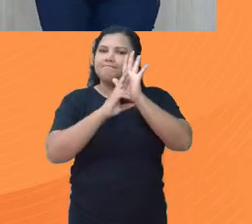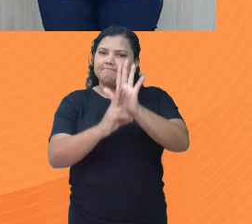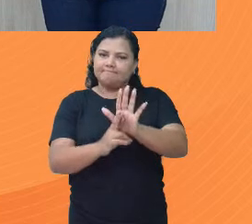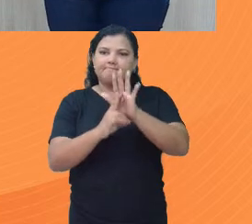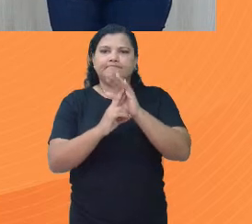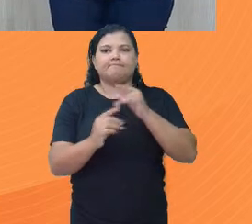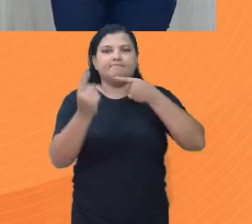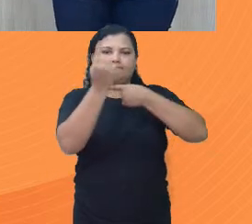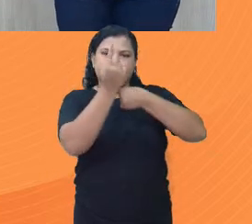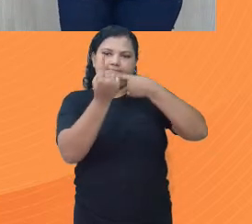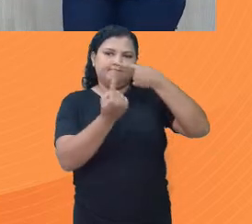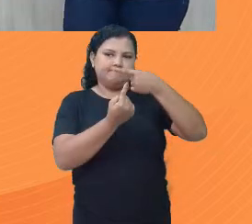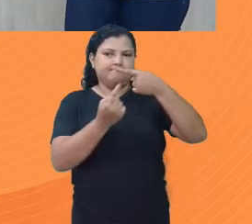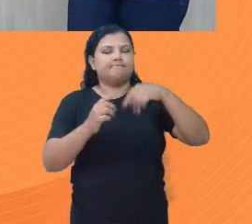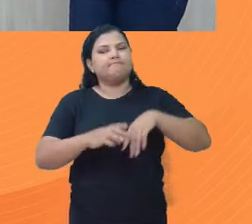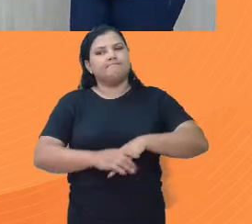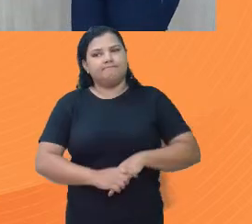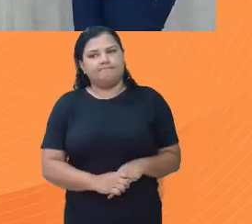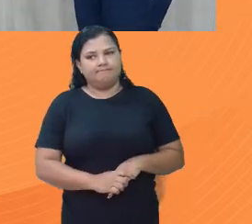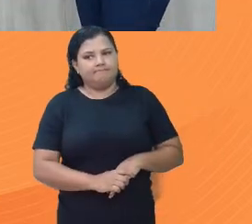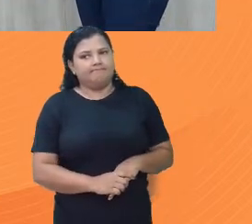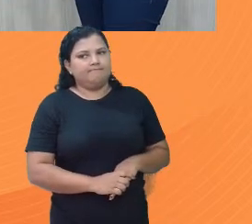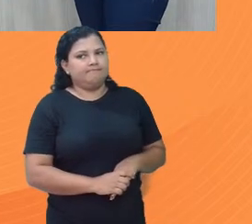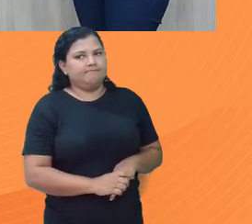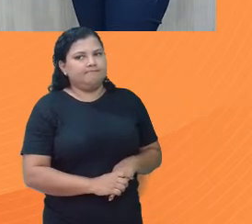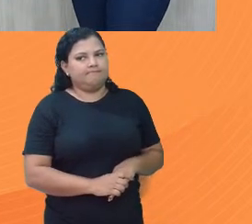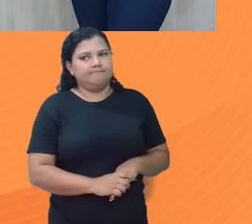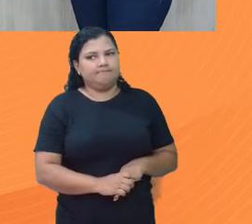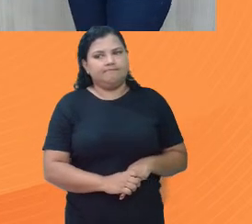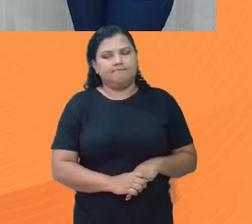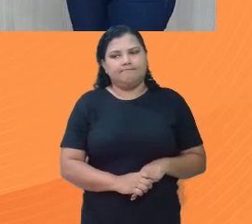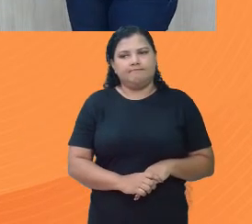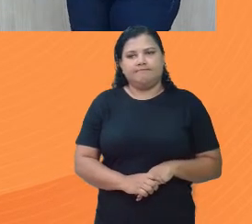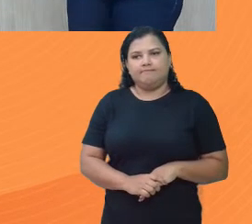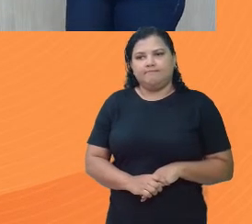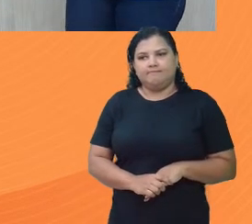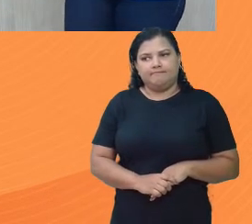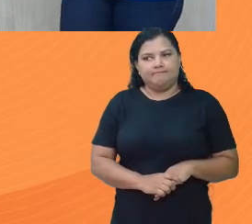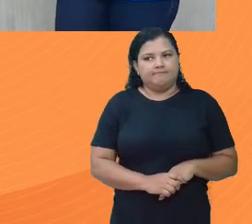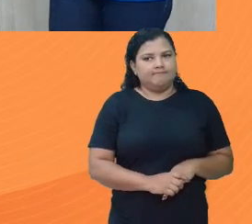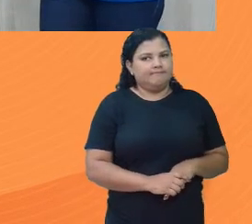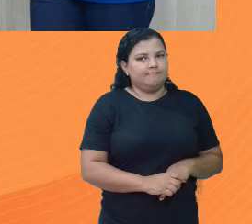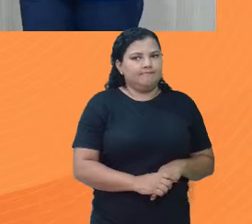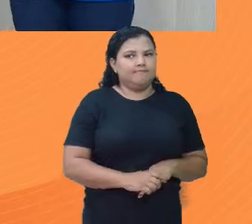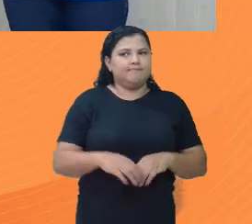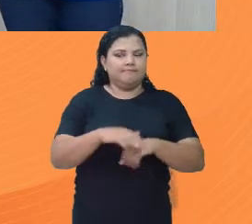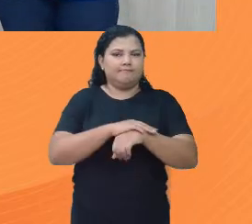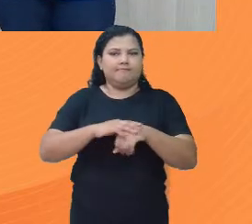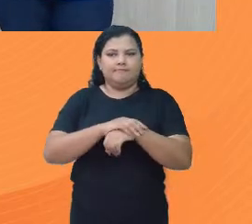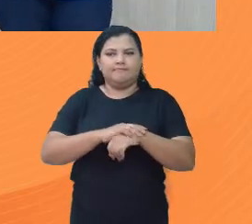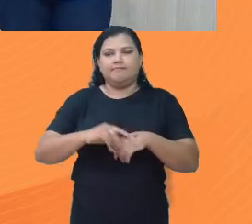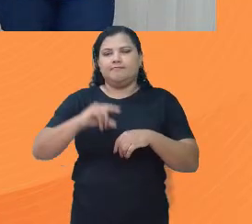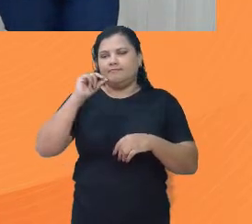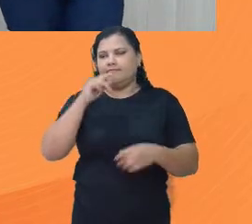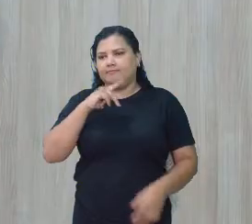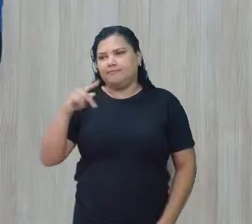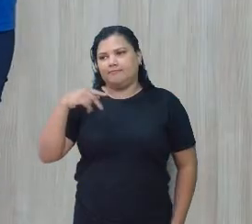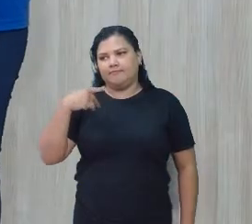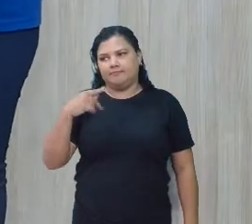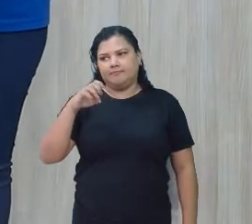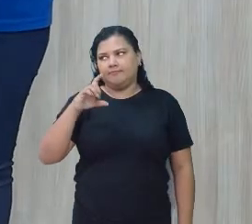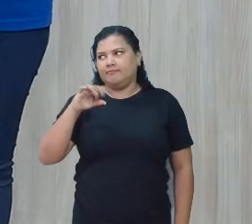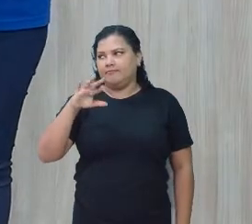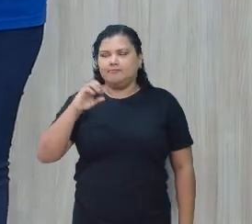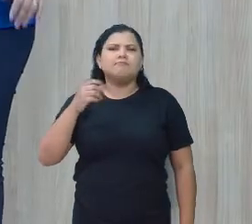representa aquele denominador em 100 partes, tá certo? Vamos ali, né, conversar um pouquinho com o professor Pedro. Essa introdução da aula demorou